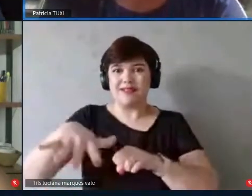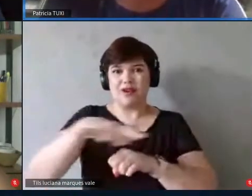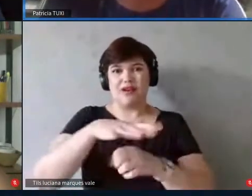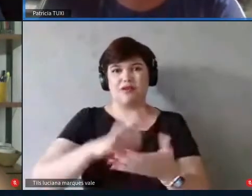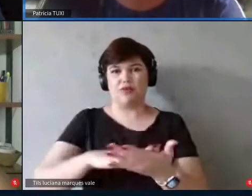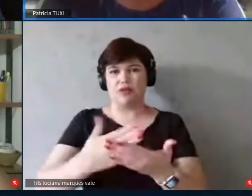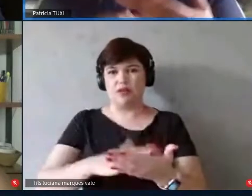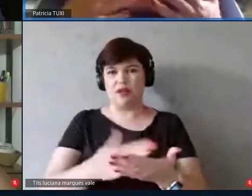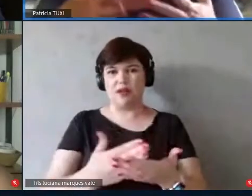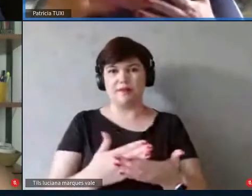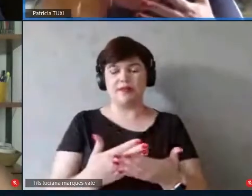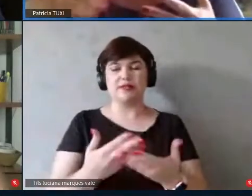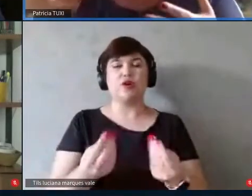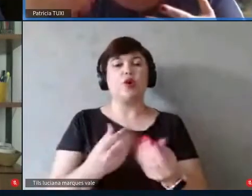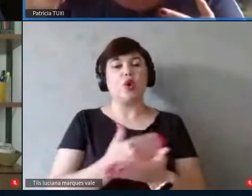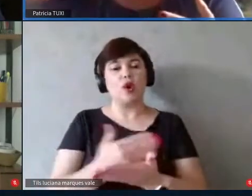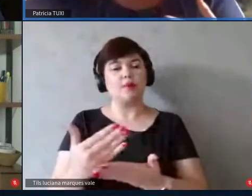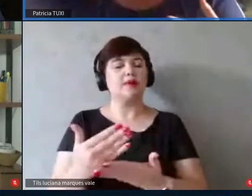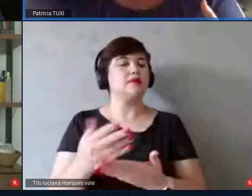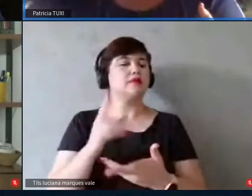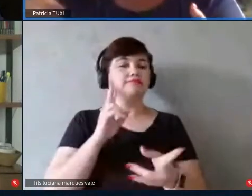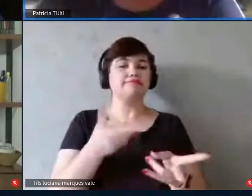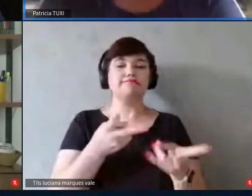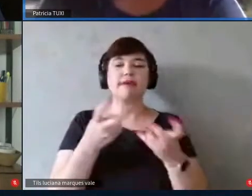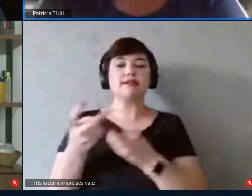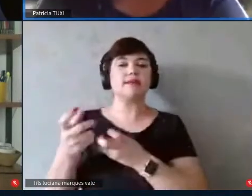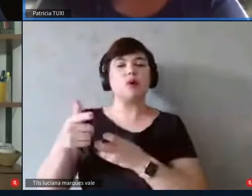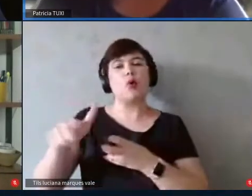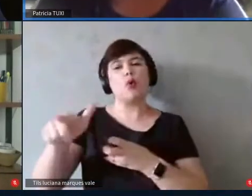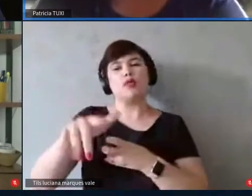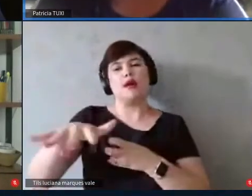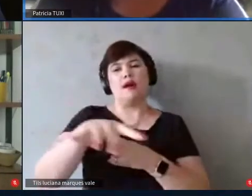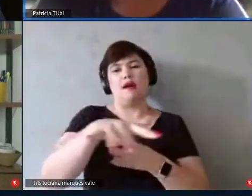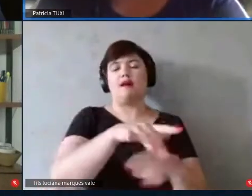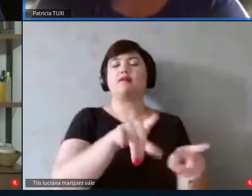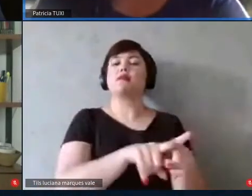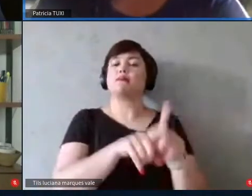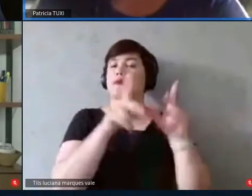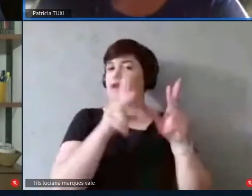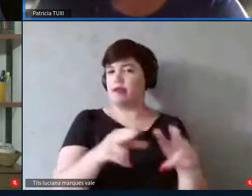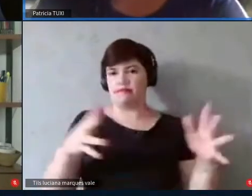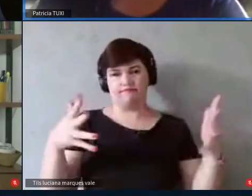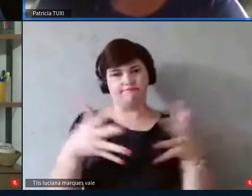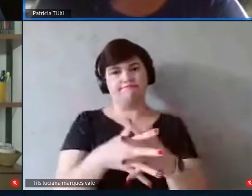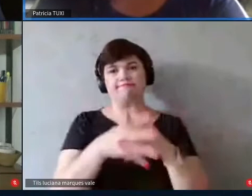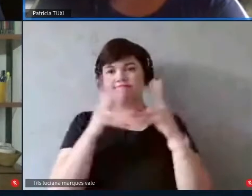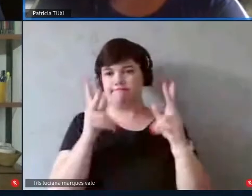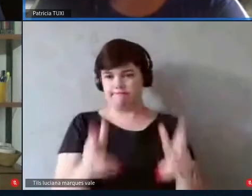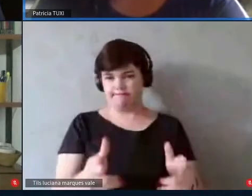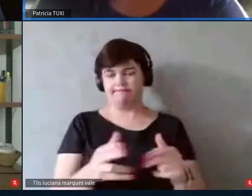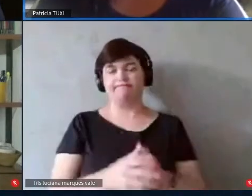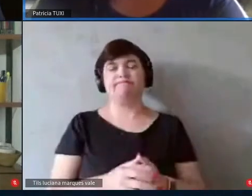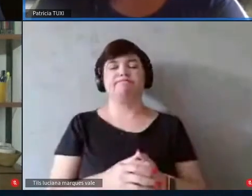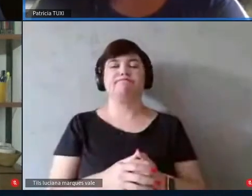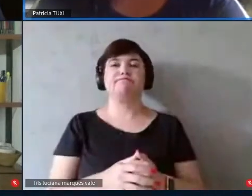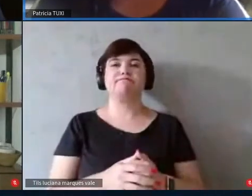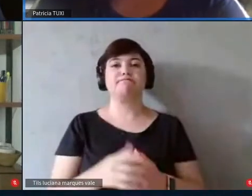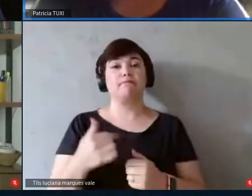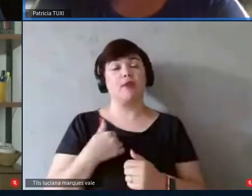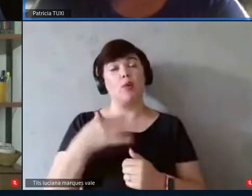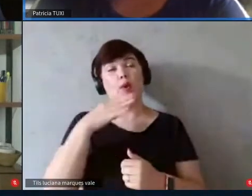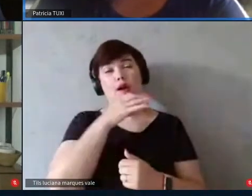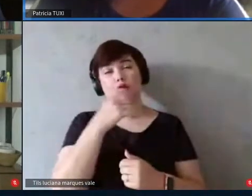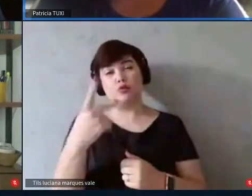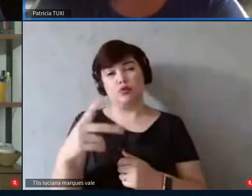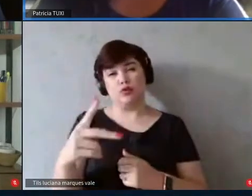intérpretes e começou a ver que isso nos outros campos também é bem complicado. Então, eu acho que o seu